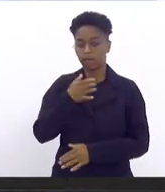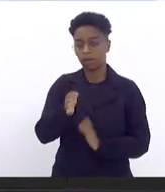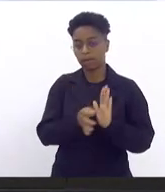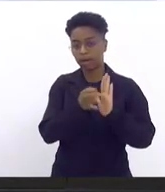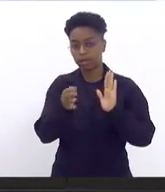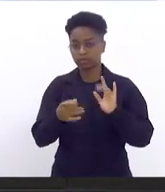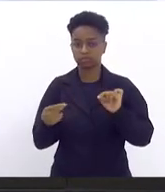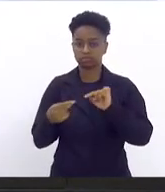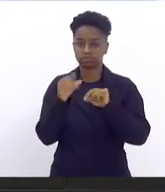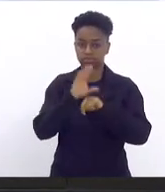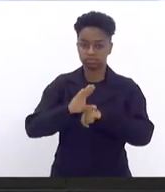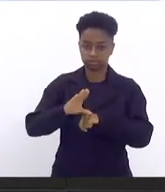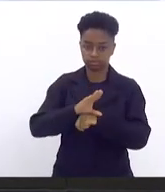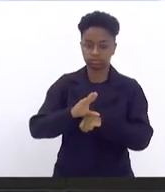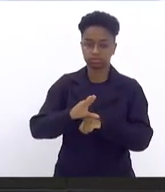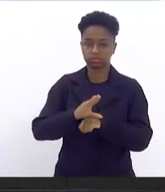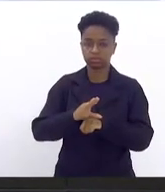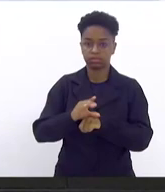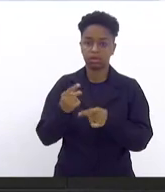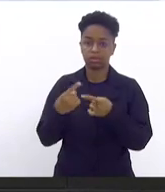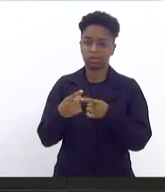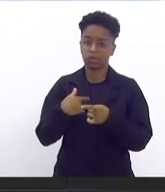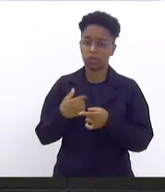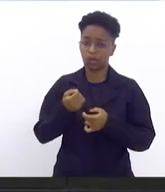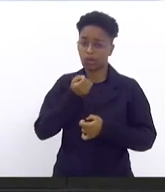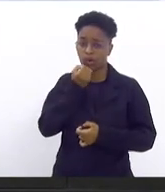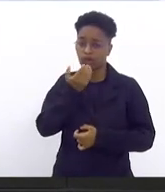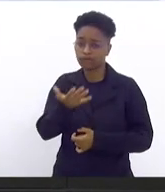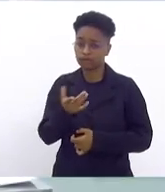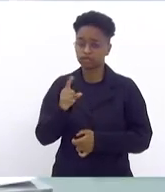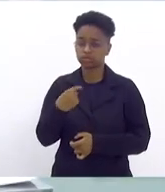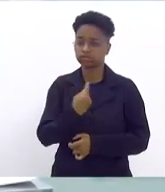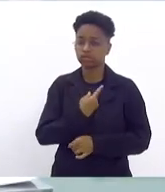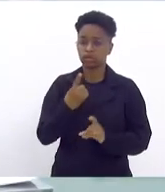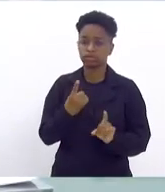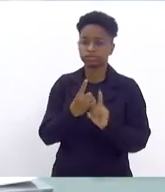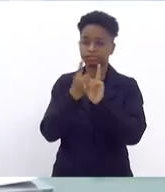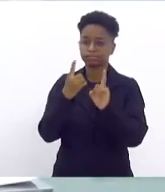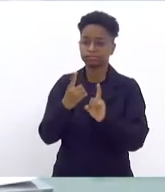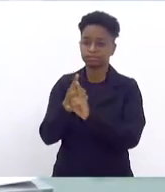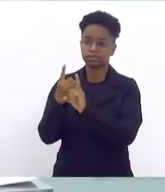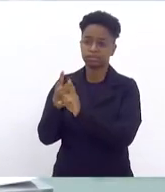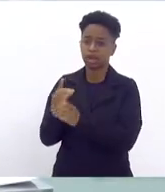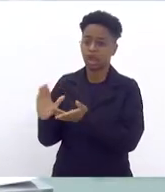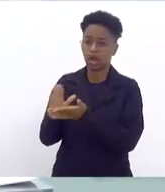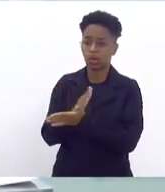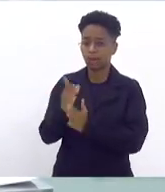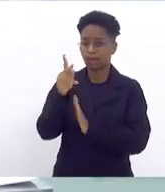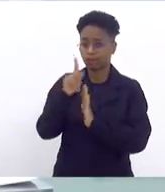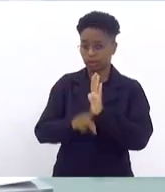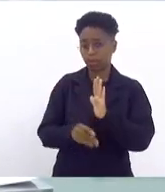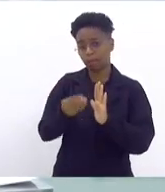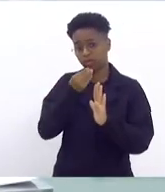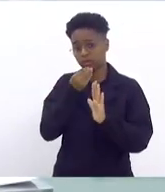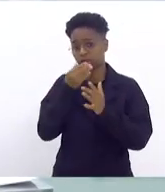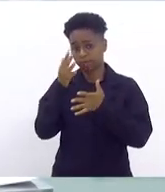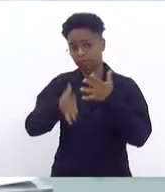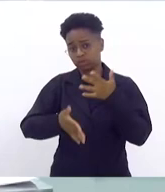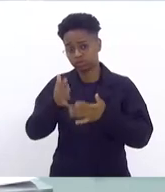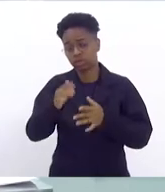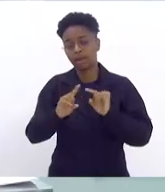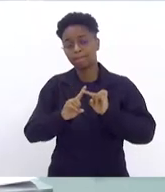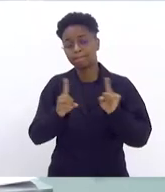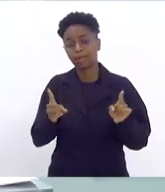pela constitucionalidade. Eu confesso que identificamos alguns projetos que poderiam até prejudicar,